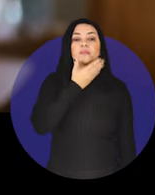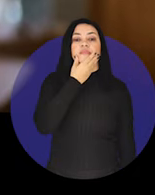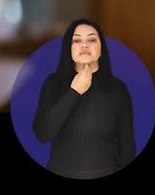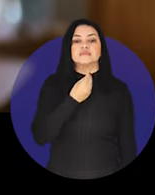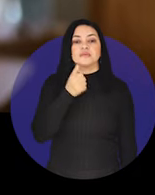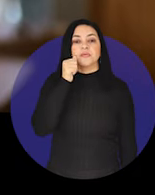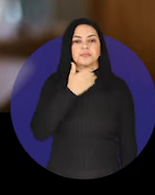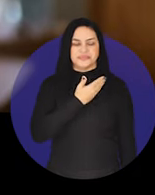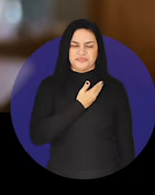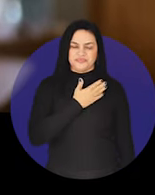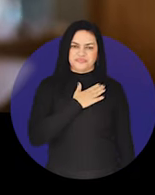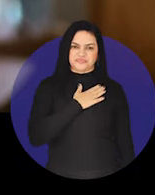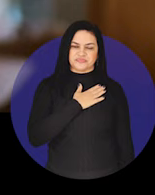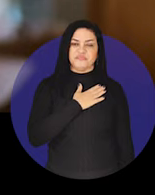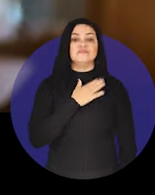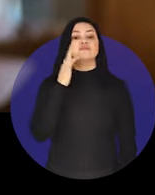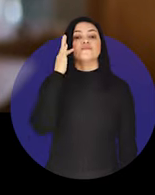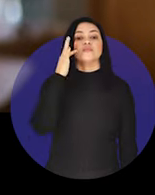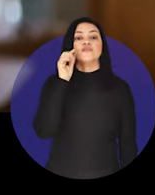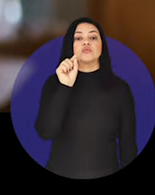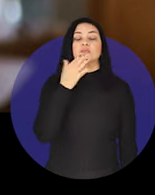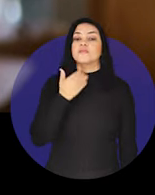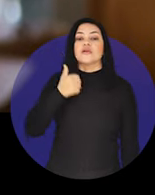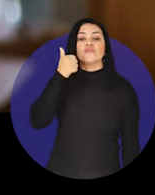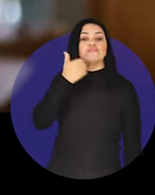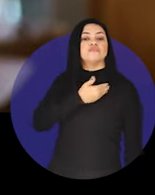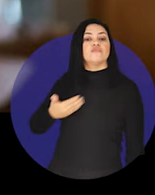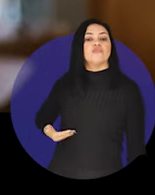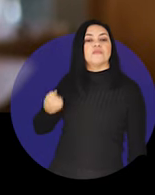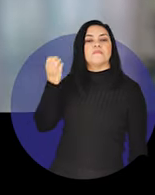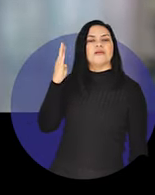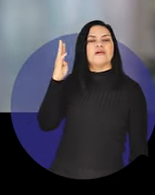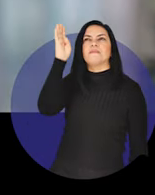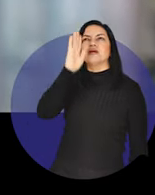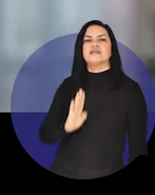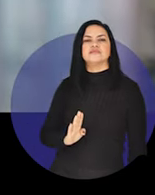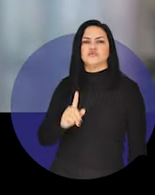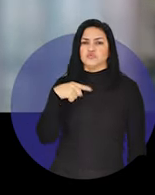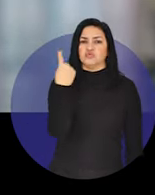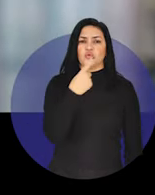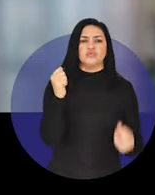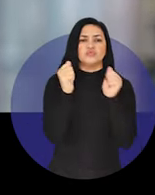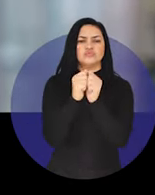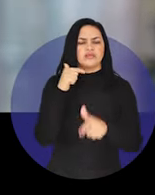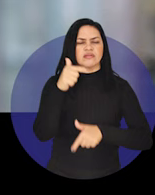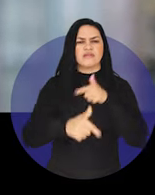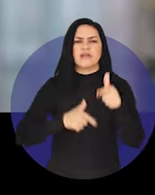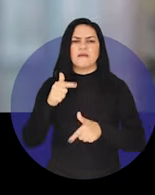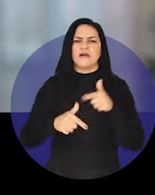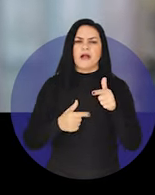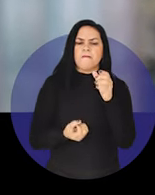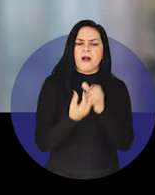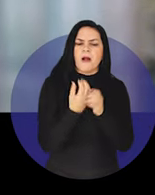amigos e minhas amigas, Flávio Dino foi um dos melhores governadores do Brasil. Vamos trabalhar juntos para gerar